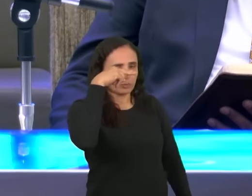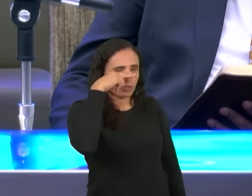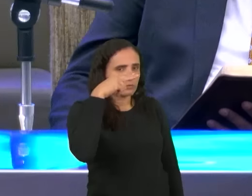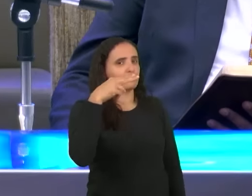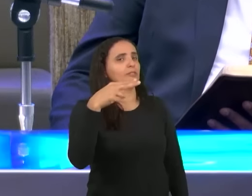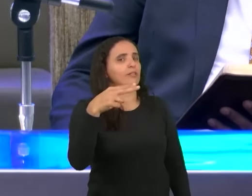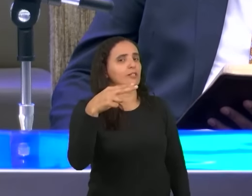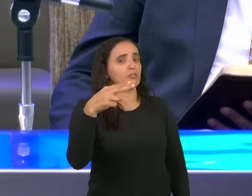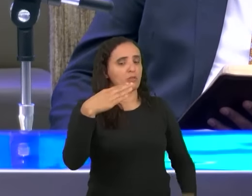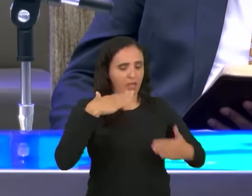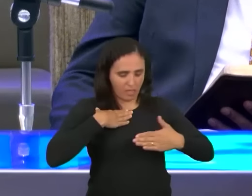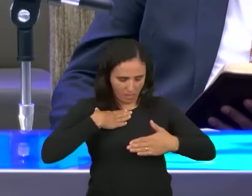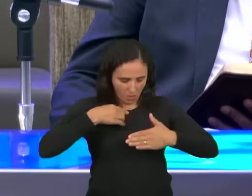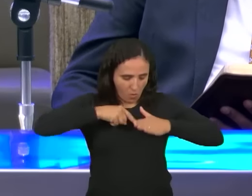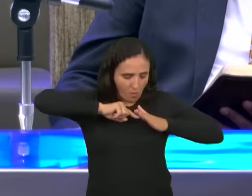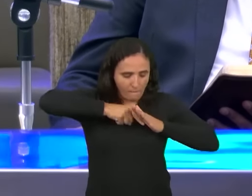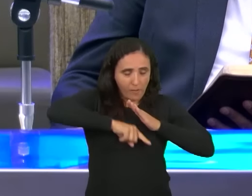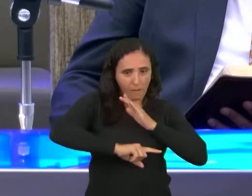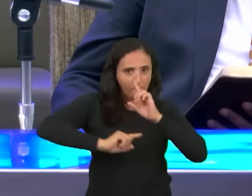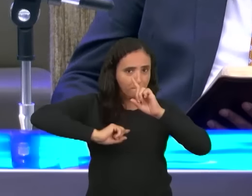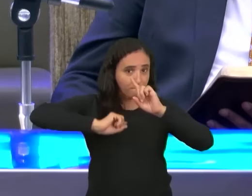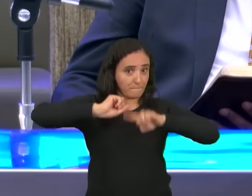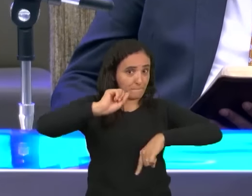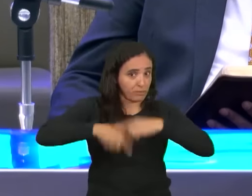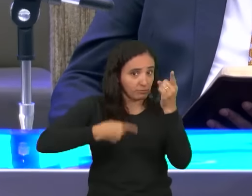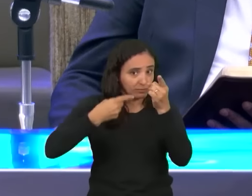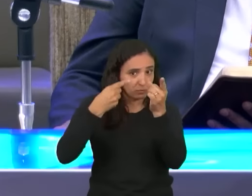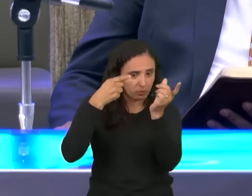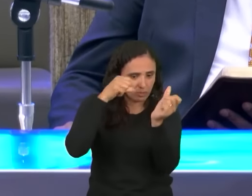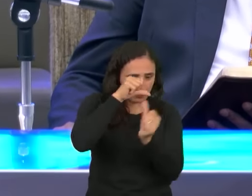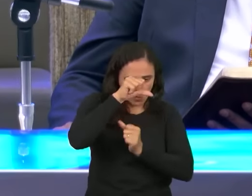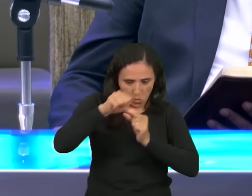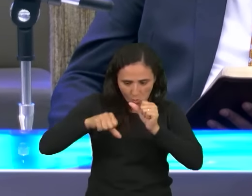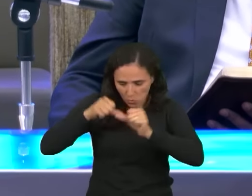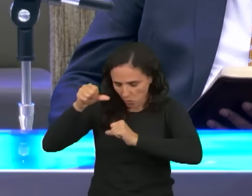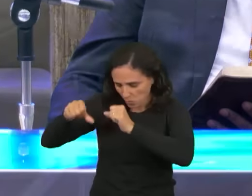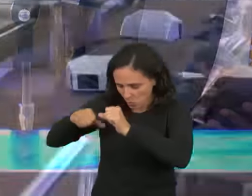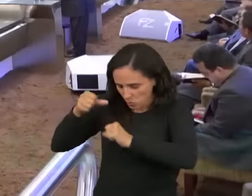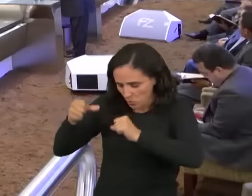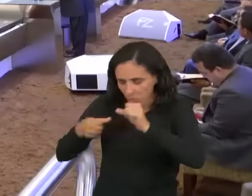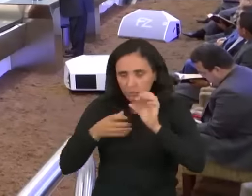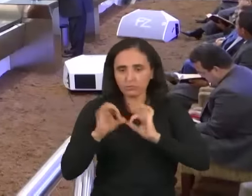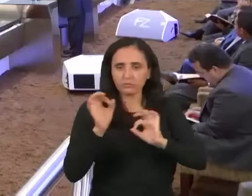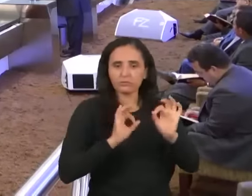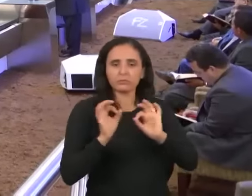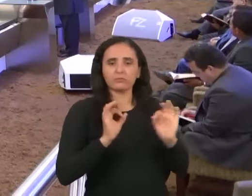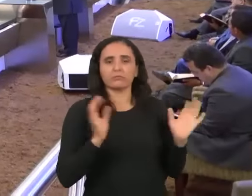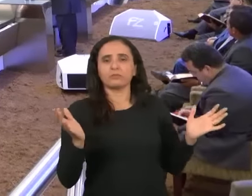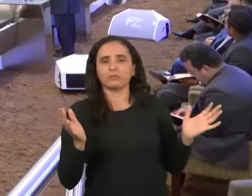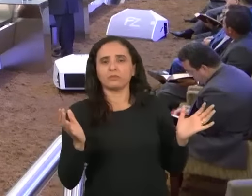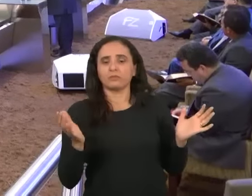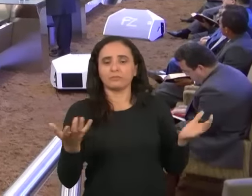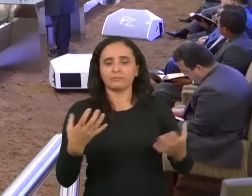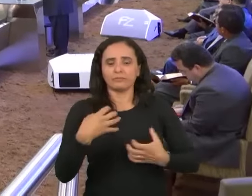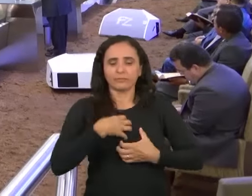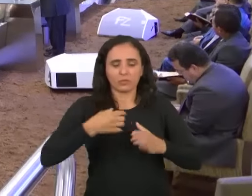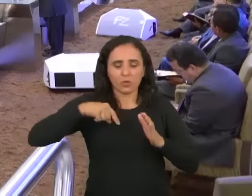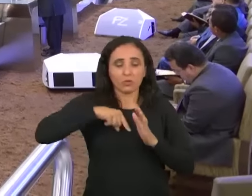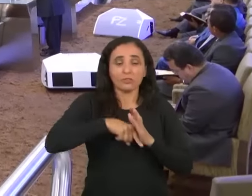é mudanç por dentro e por fora irmão não é só por dentro